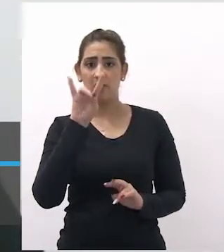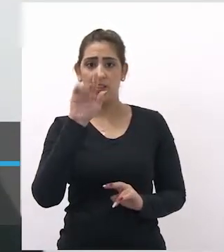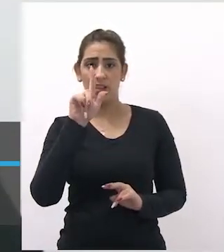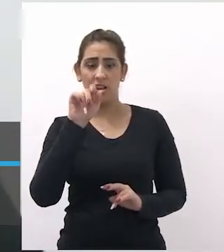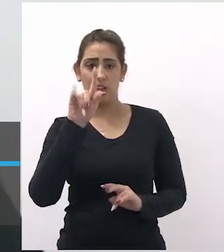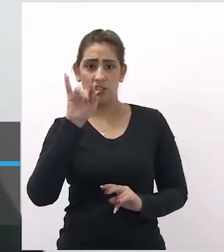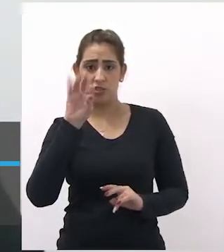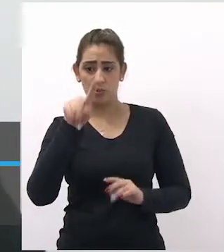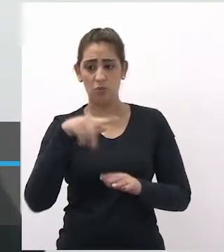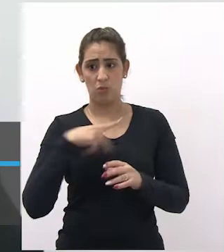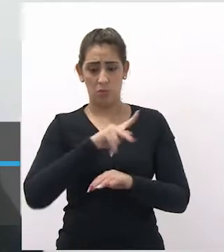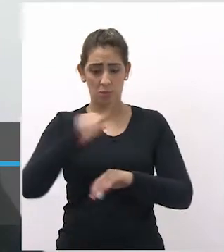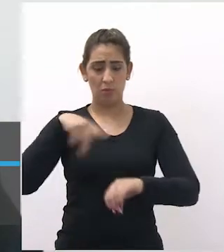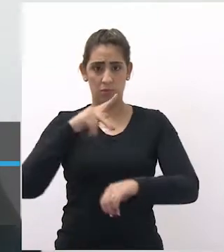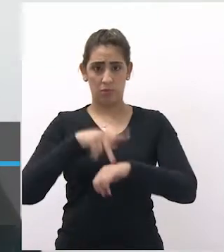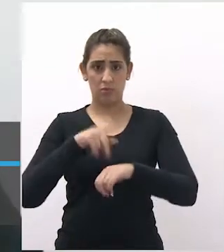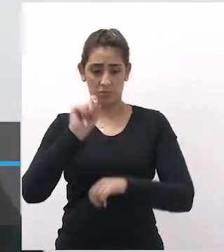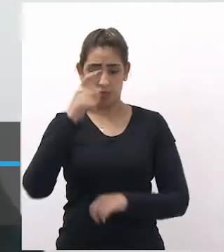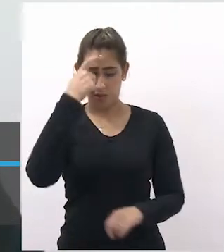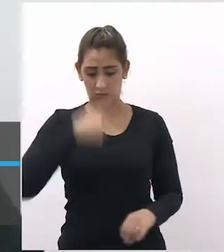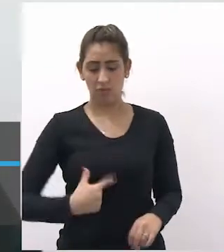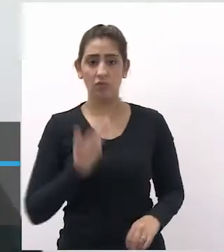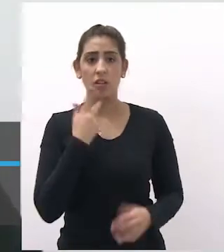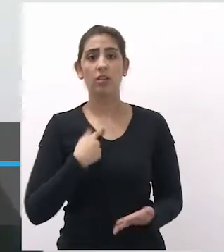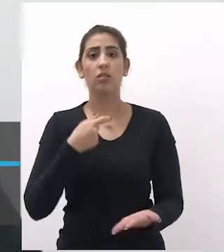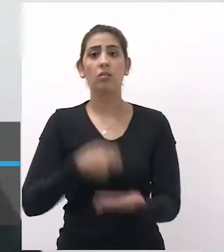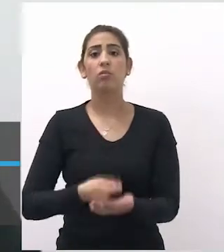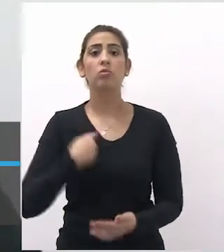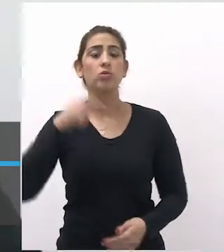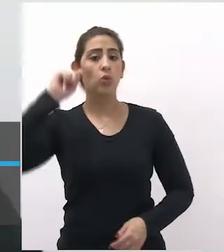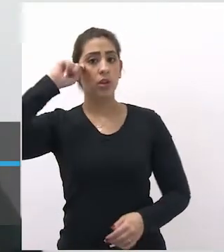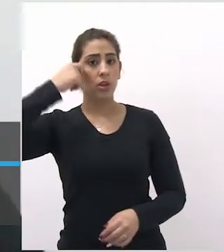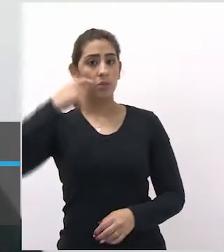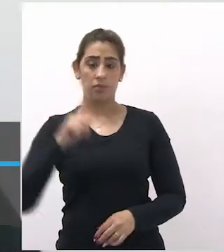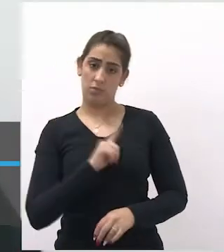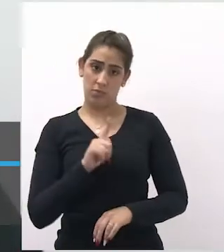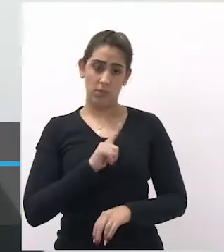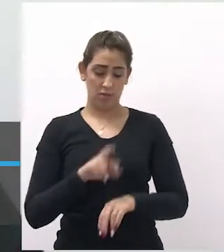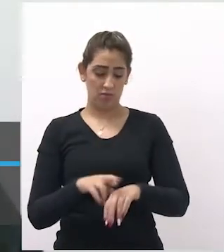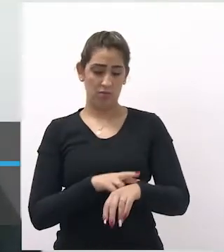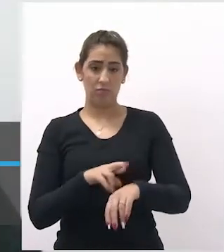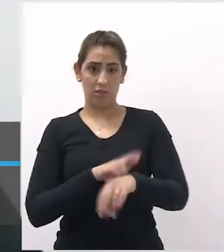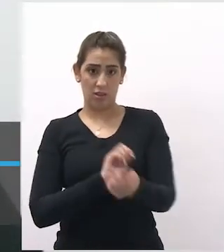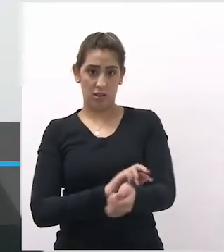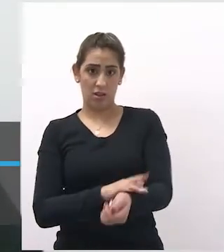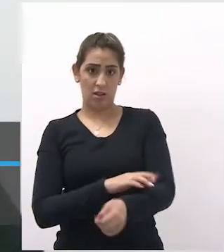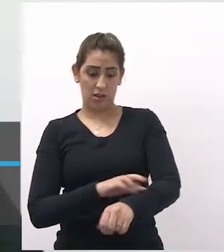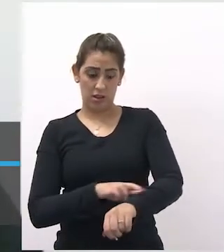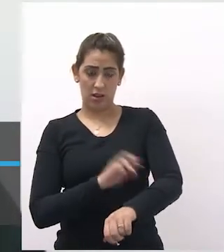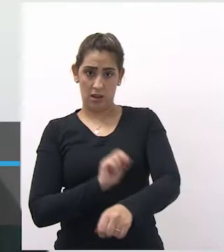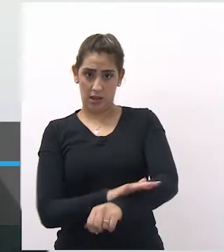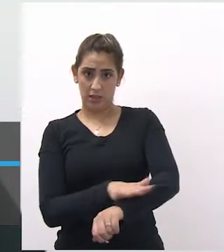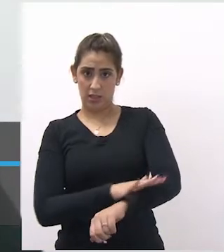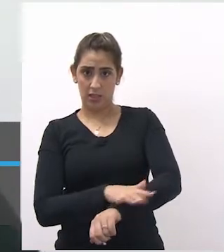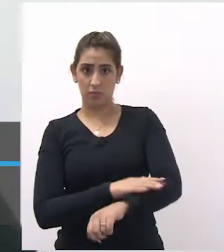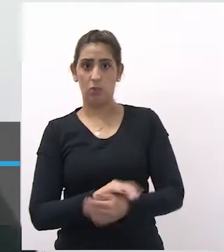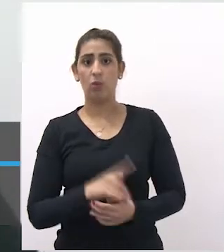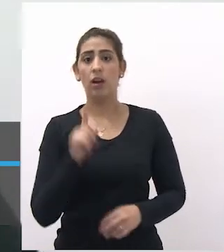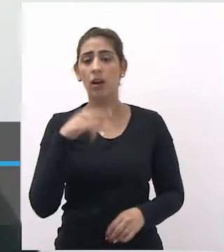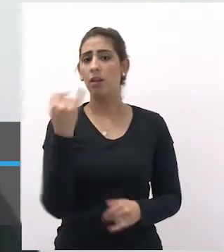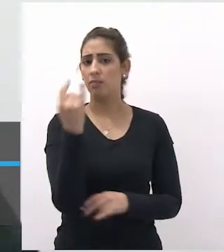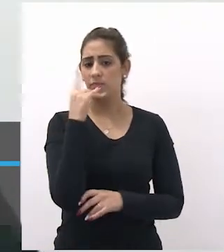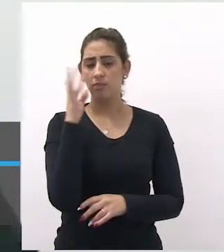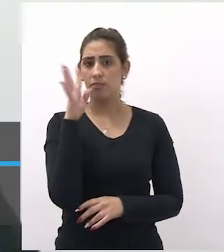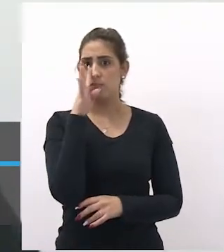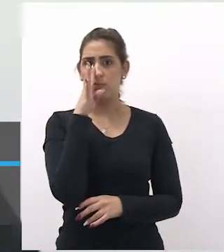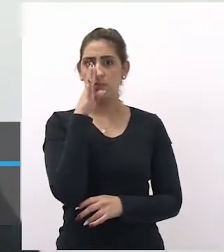da população se autodeclara negra, mas que nós ainda temos o racismo velado e latente, impressionante. Então, assim,